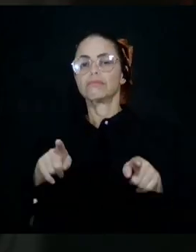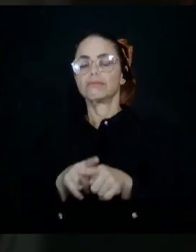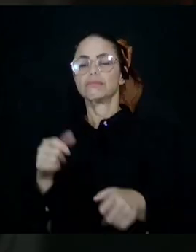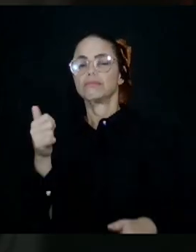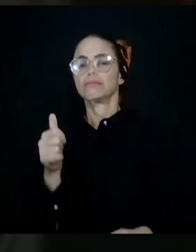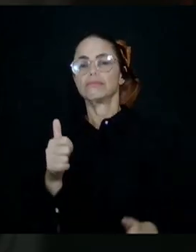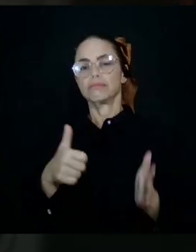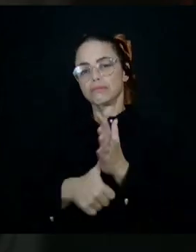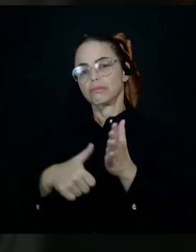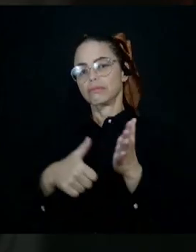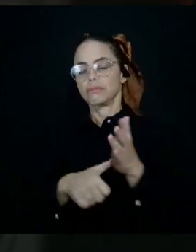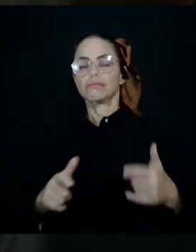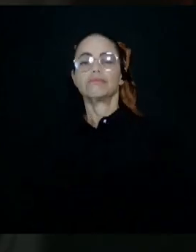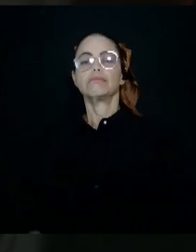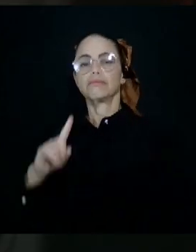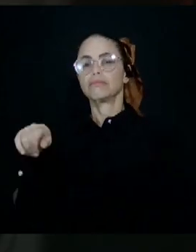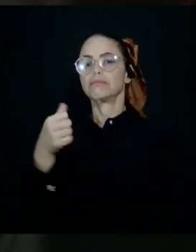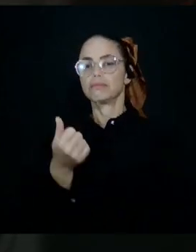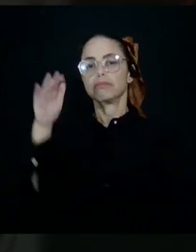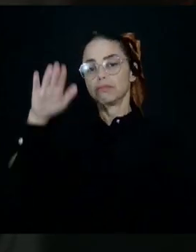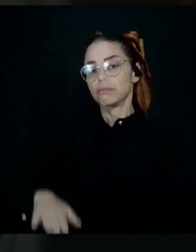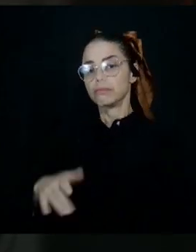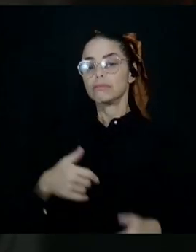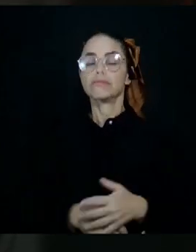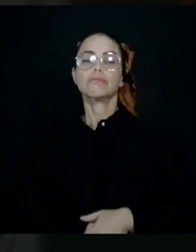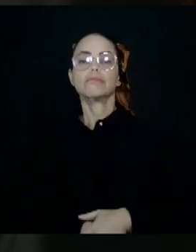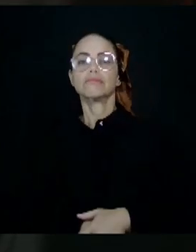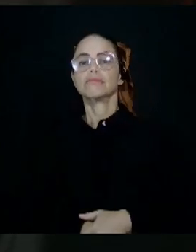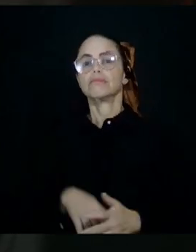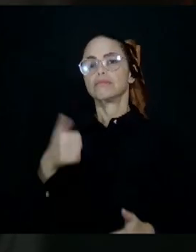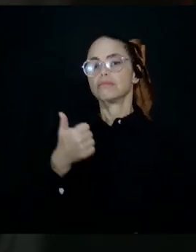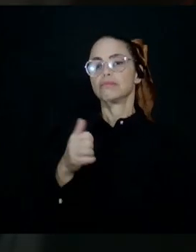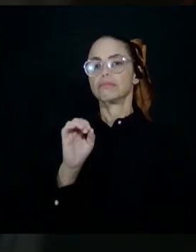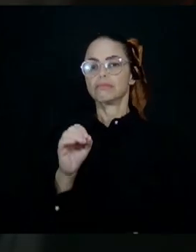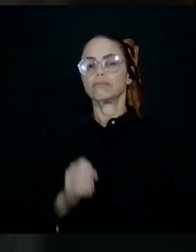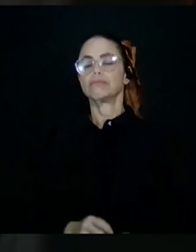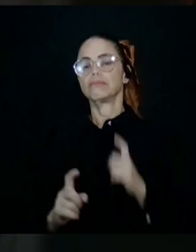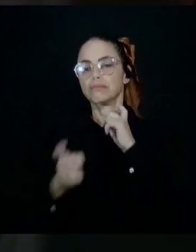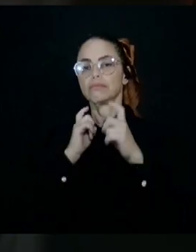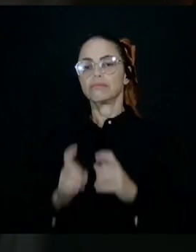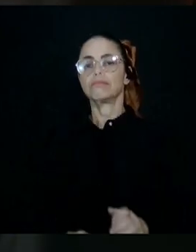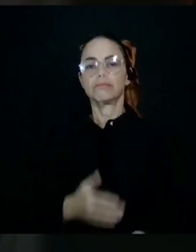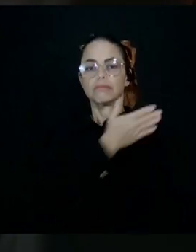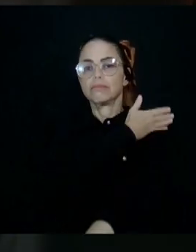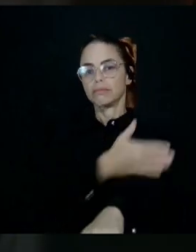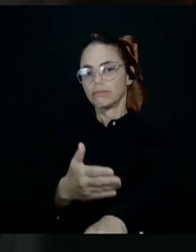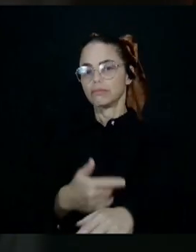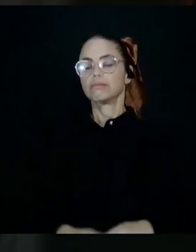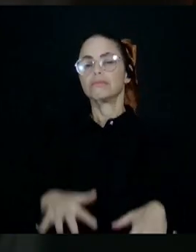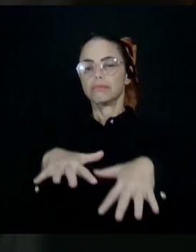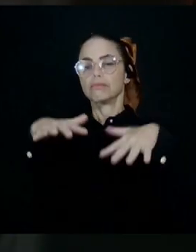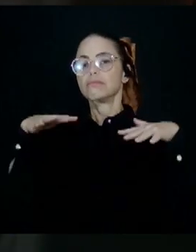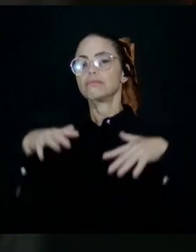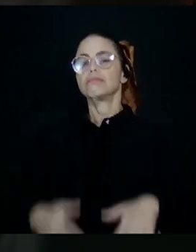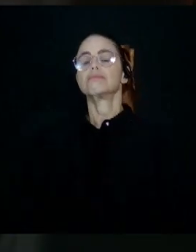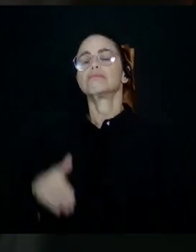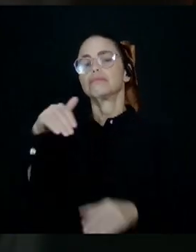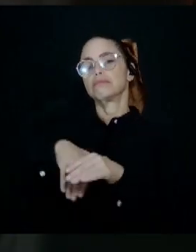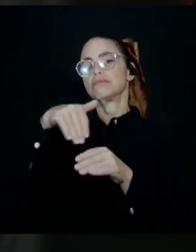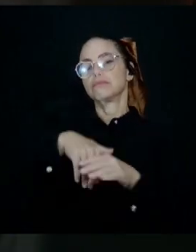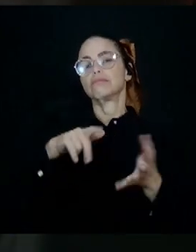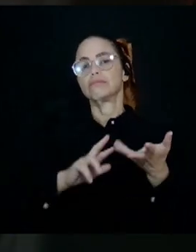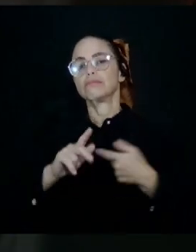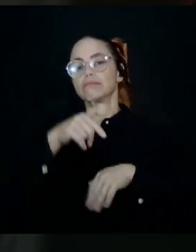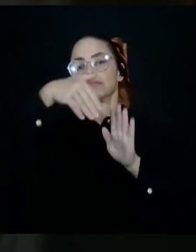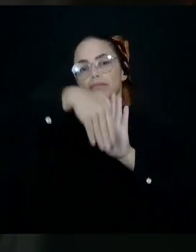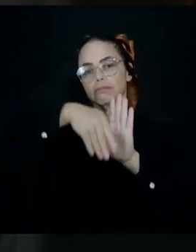às 18h, a 10ª reunião ordinária ocorre no plenário e os vereadores votam vários projetos, entre eles, em primeira